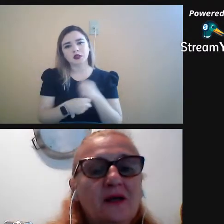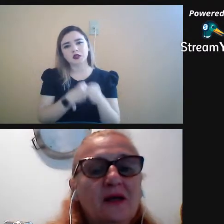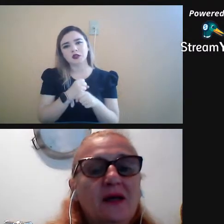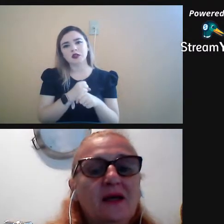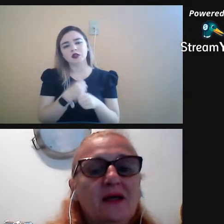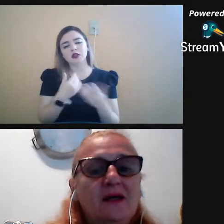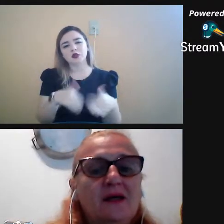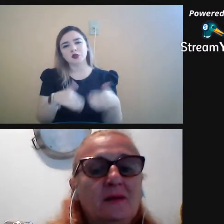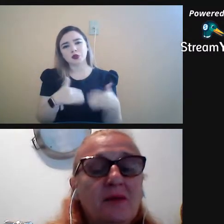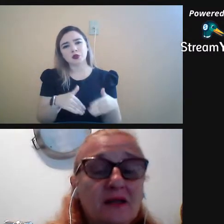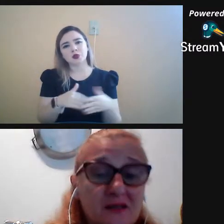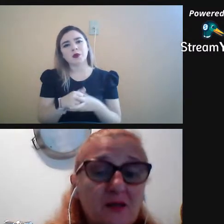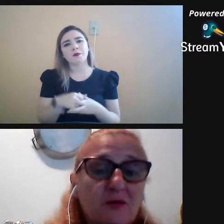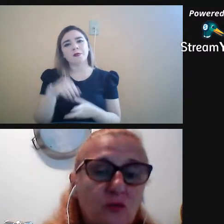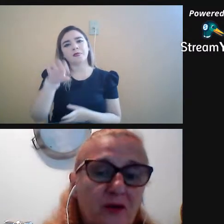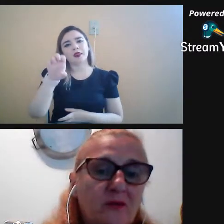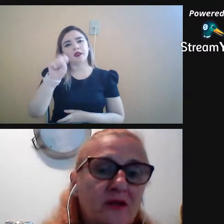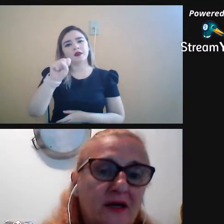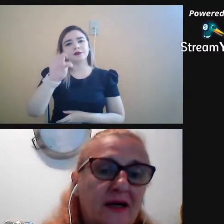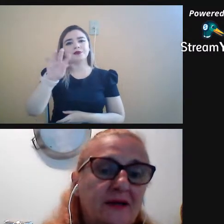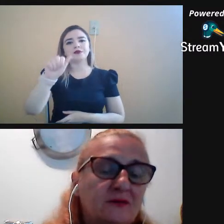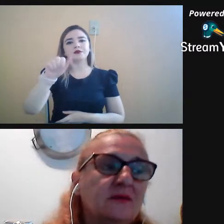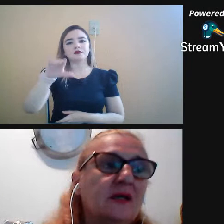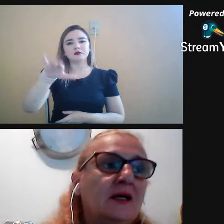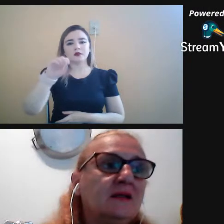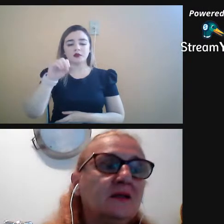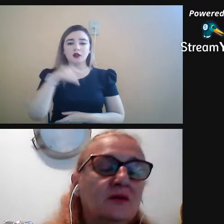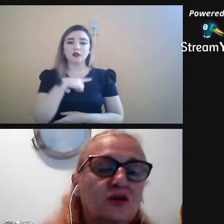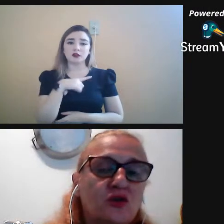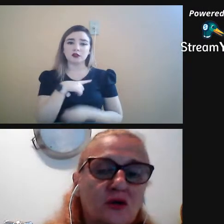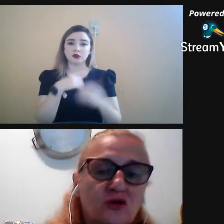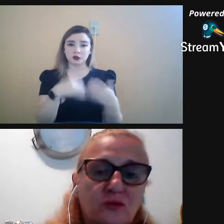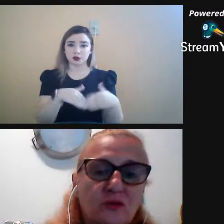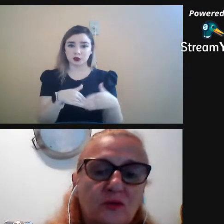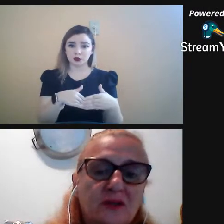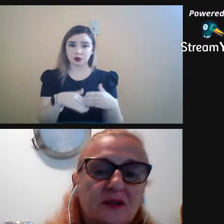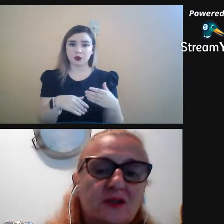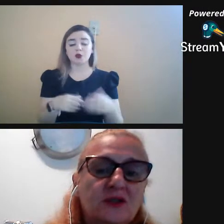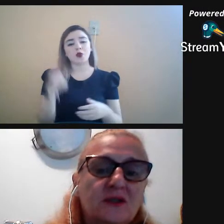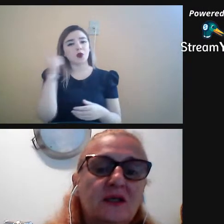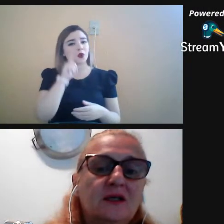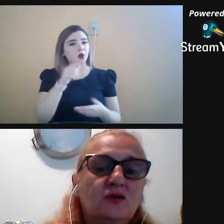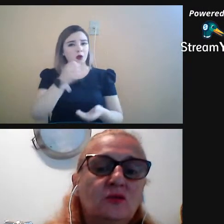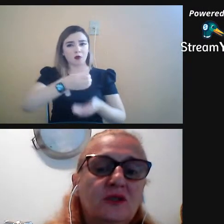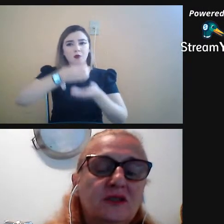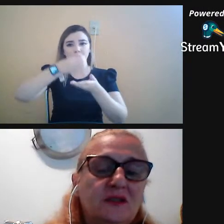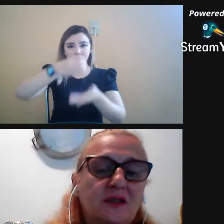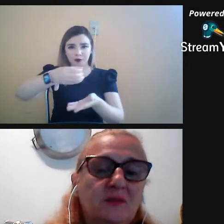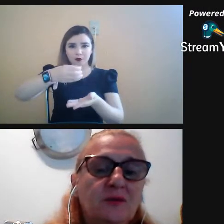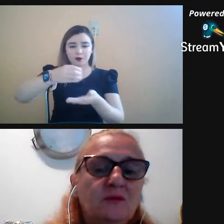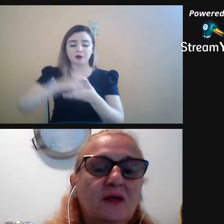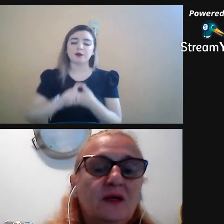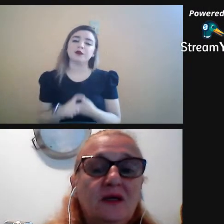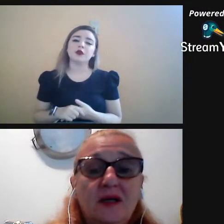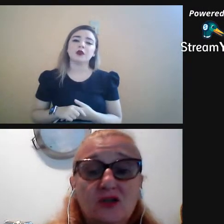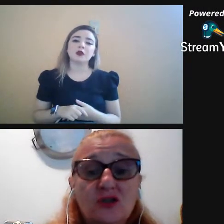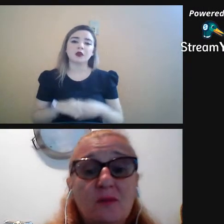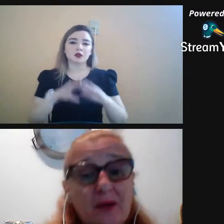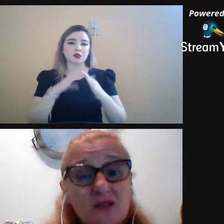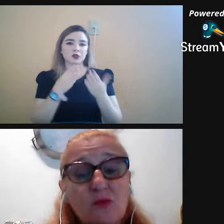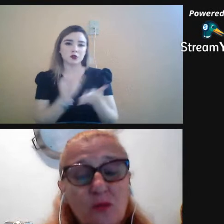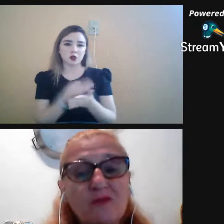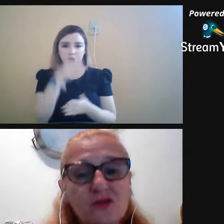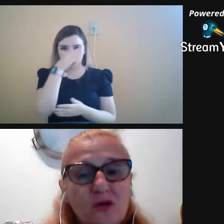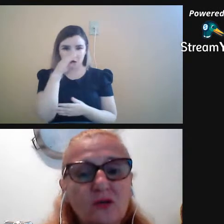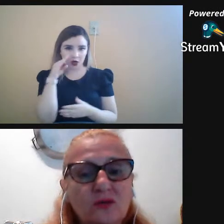Sá, ela participa do Prêmio Literário, tá? Que são das escolas públicas do município, e a gente